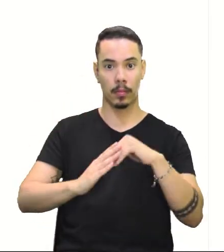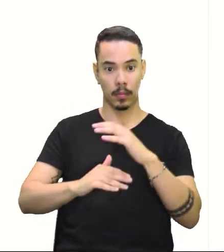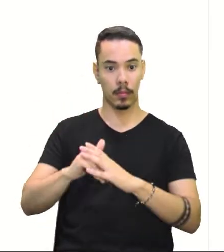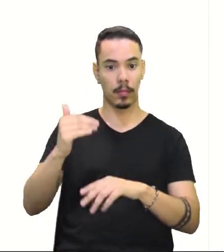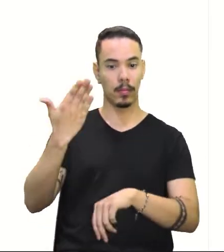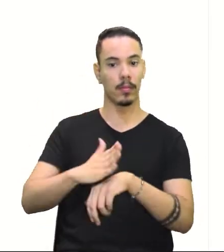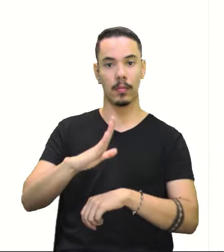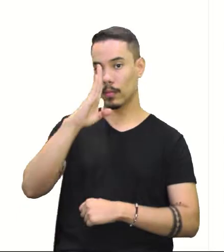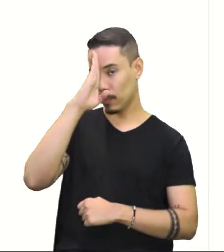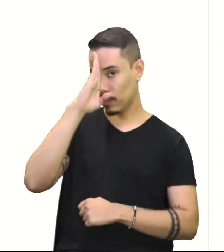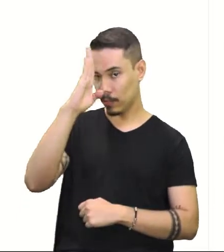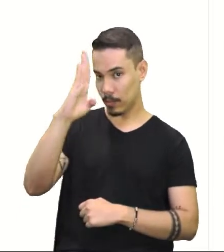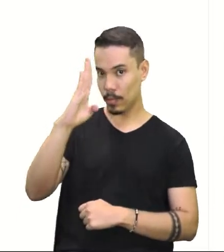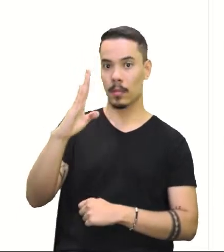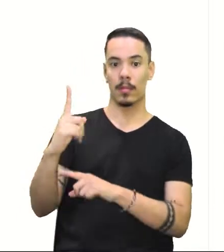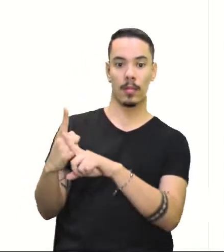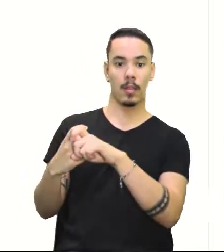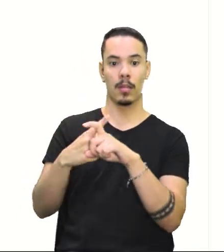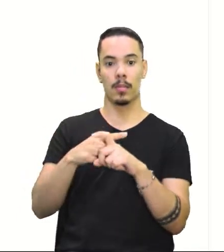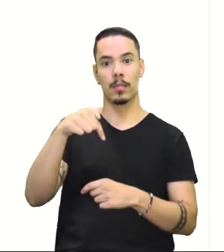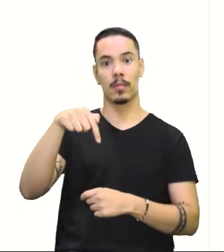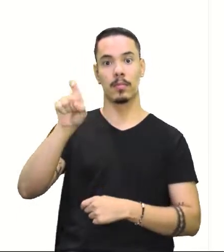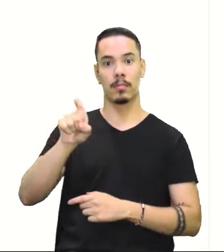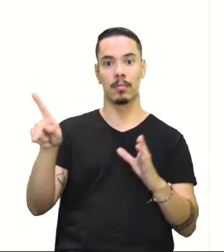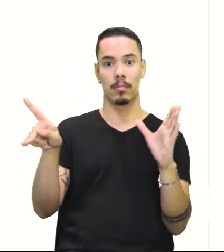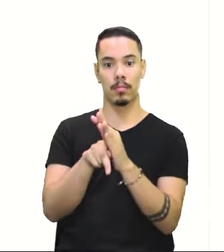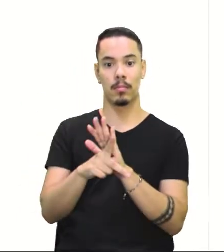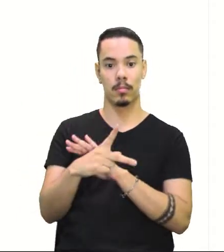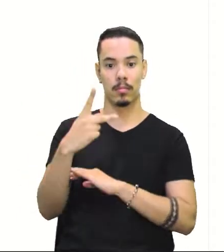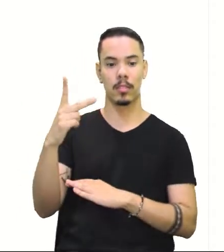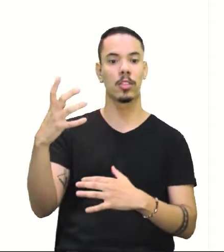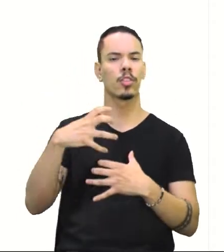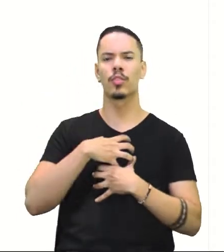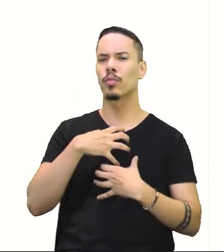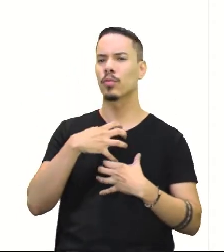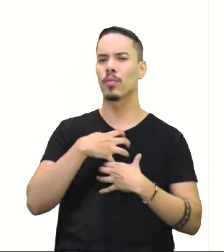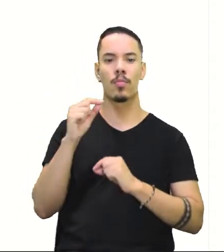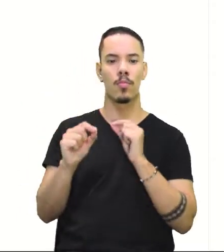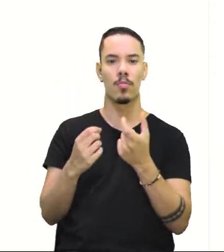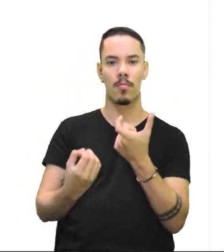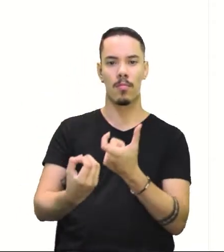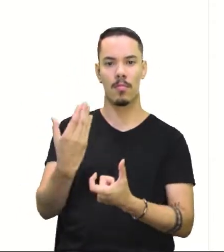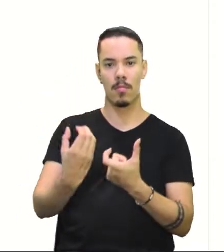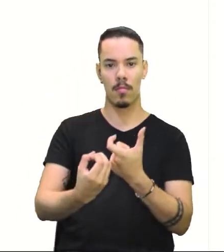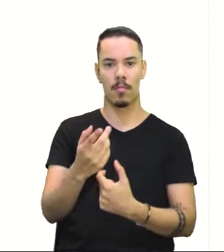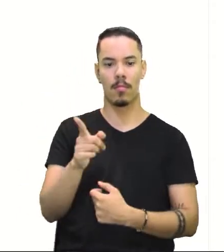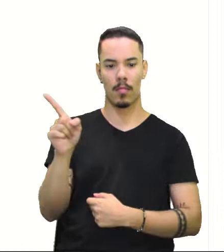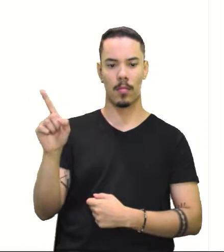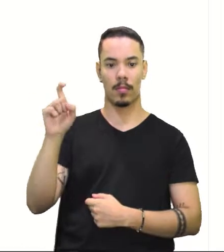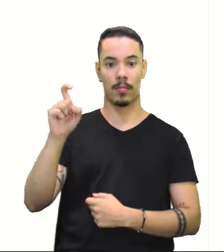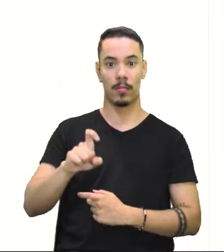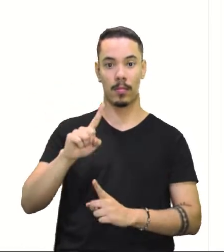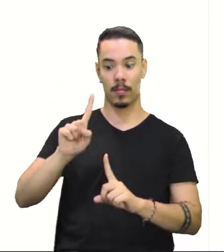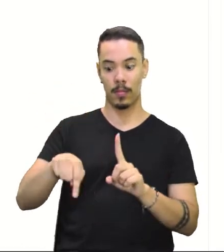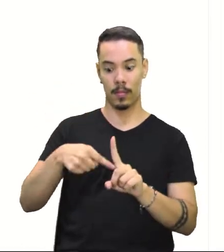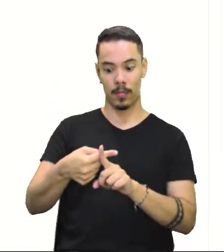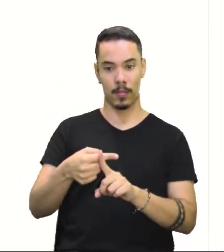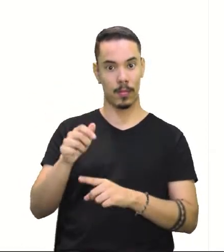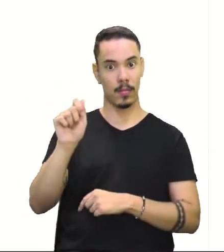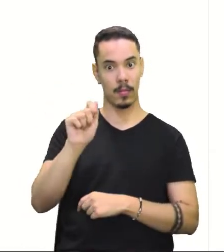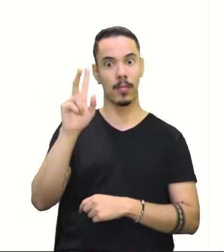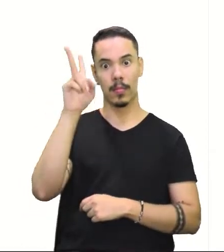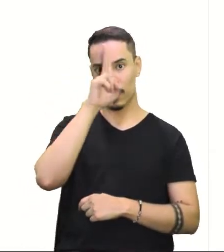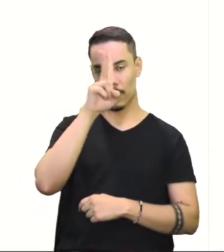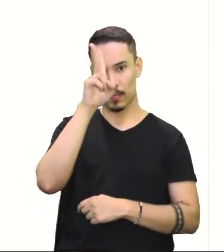fundamental que o polinômio q de x seja da forma x mais a. Lembrando ou seja, a nossa habilidade,